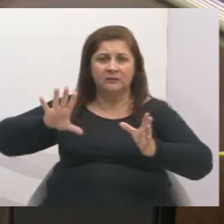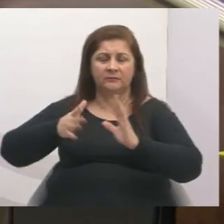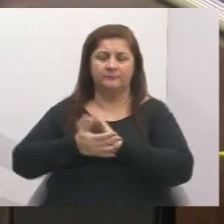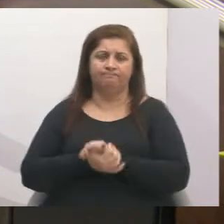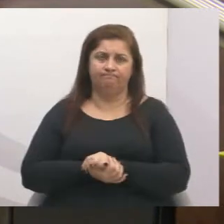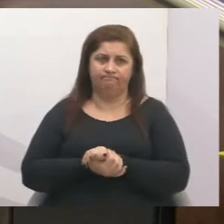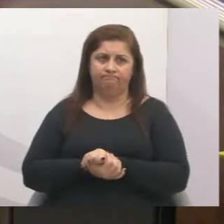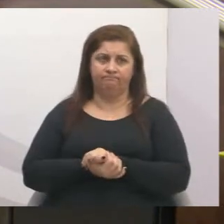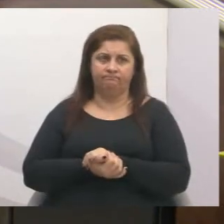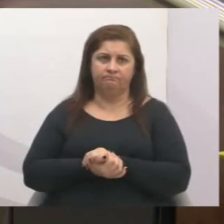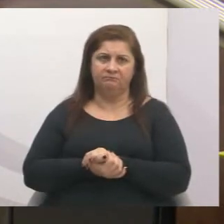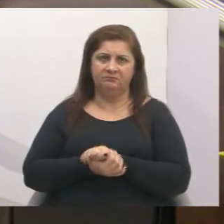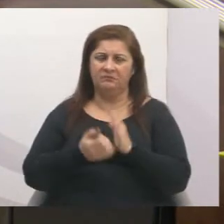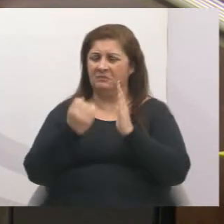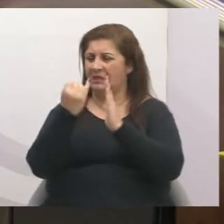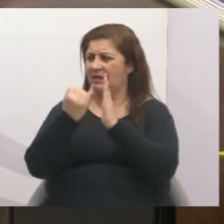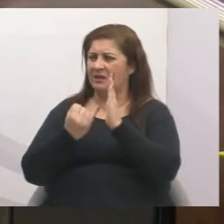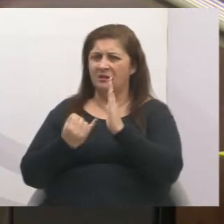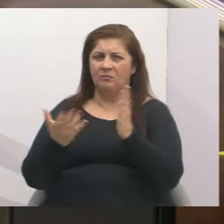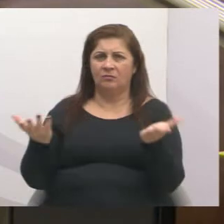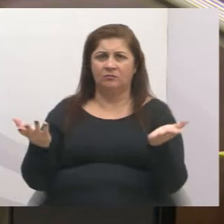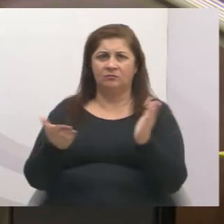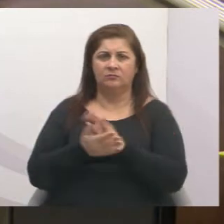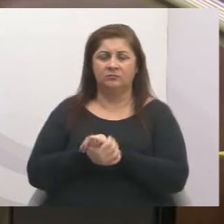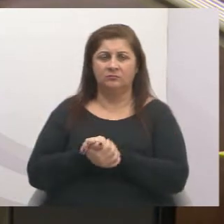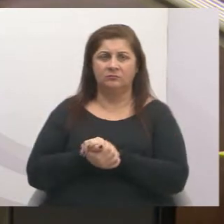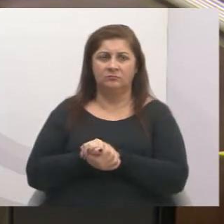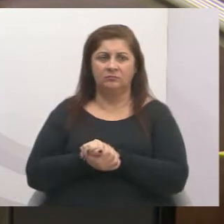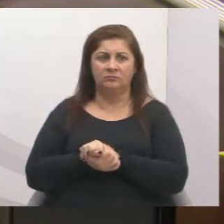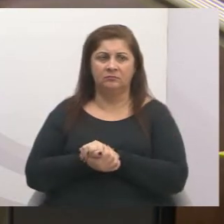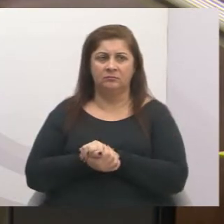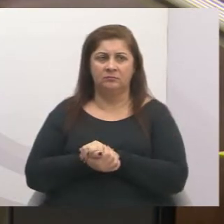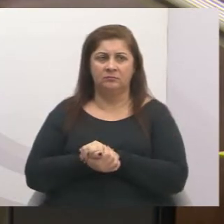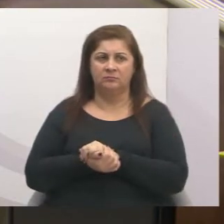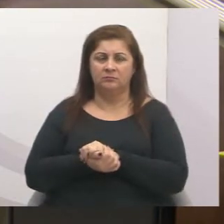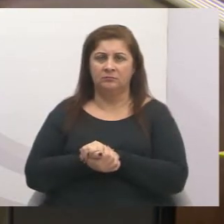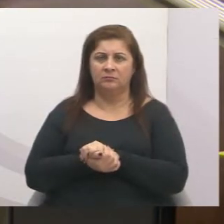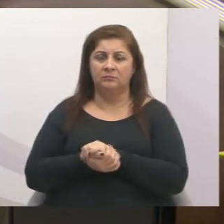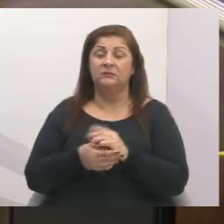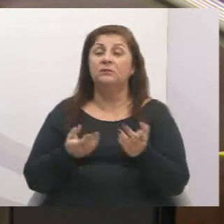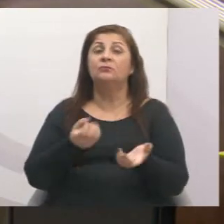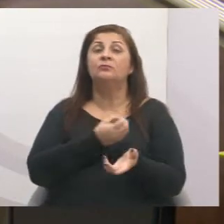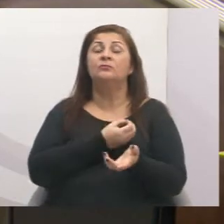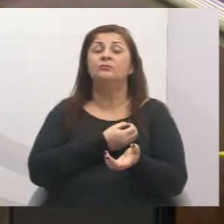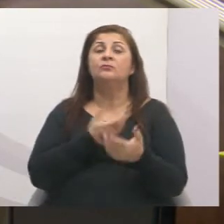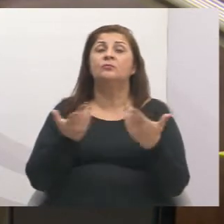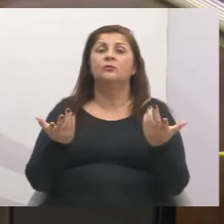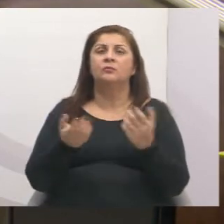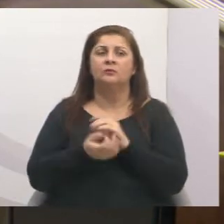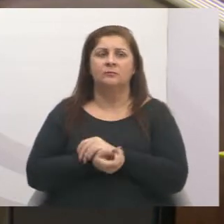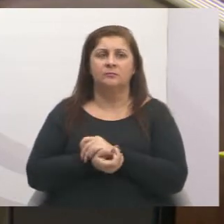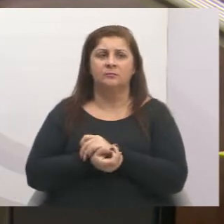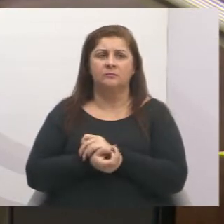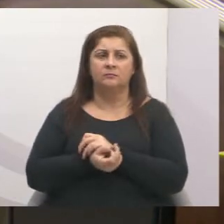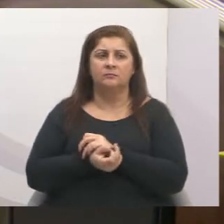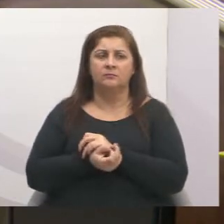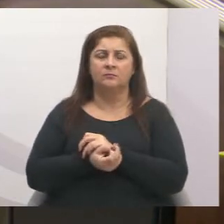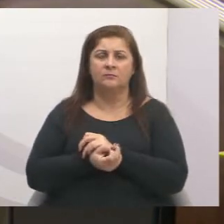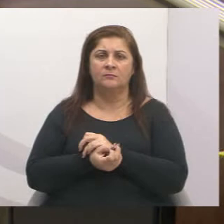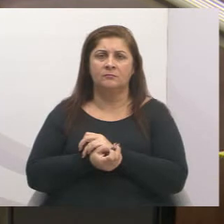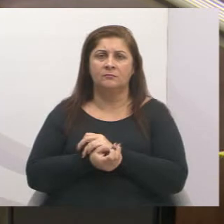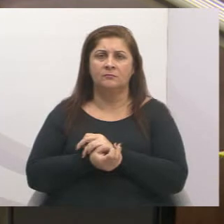desse imposto previdenciário para inativo, para todos os inativos? E os números? Cada medida que foi apresentada aqui não